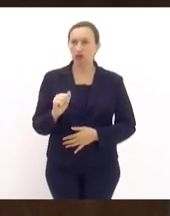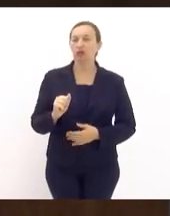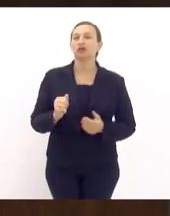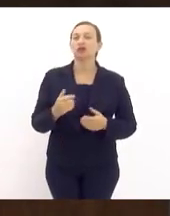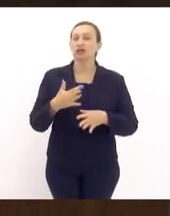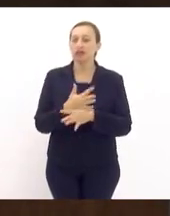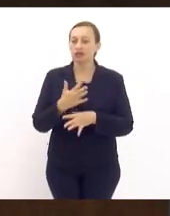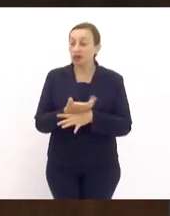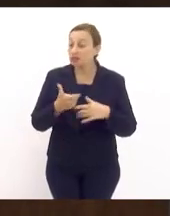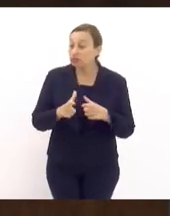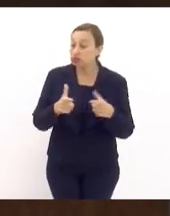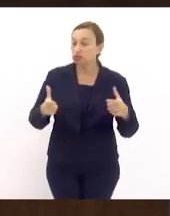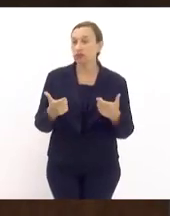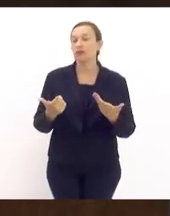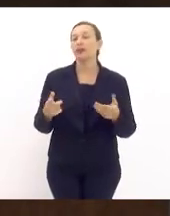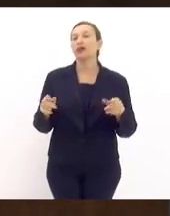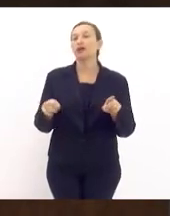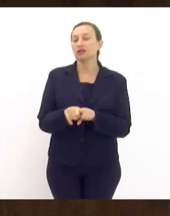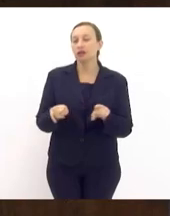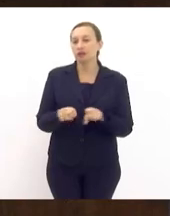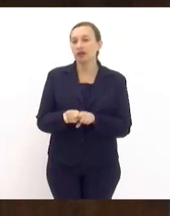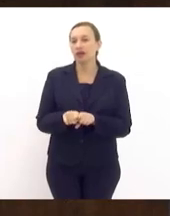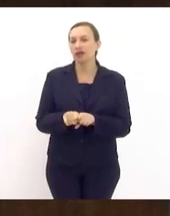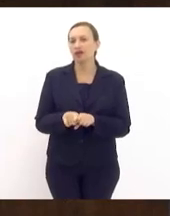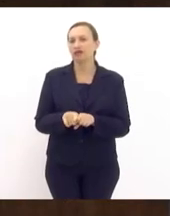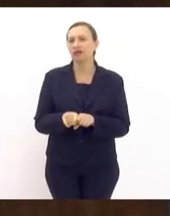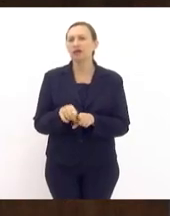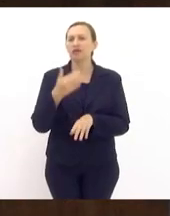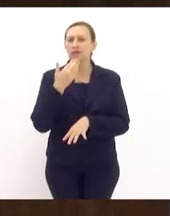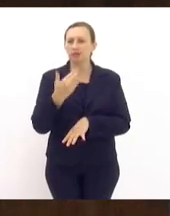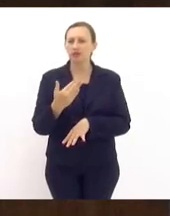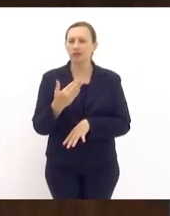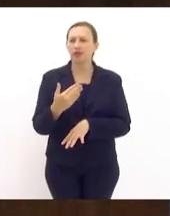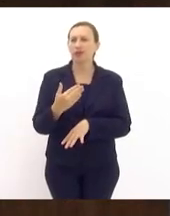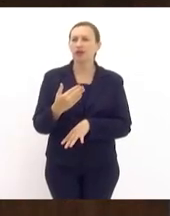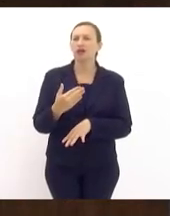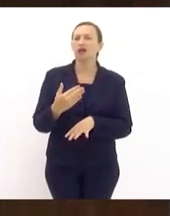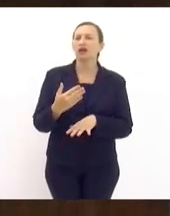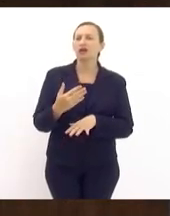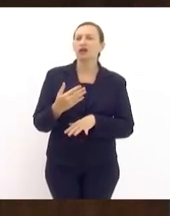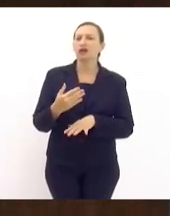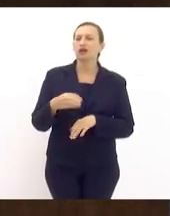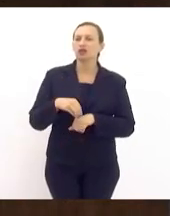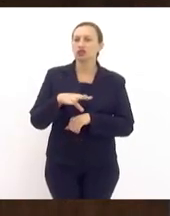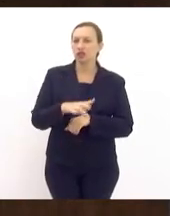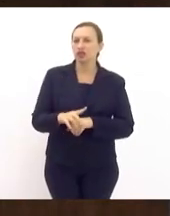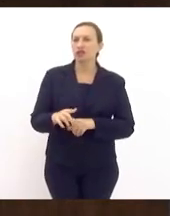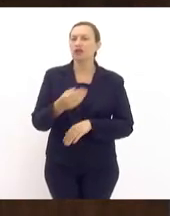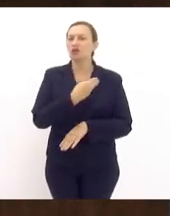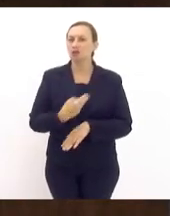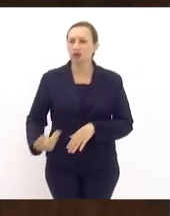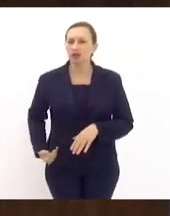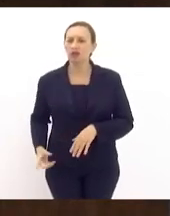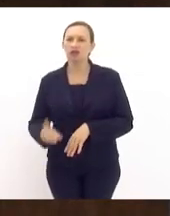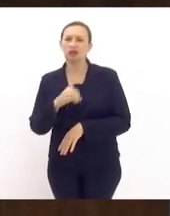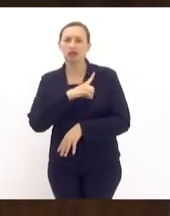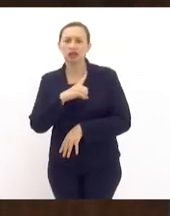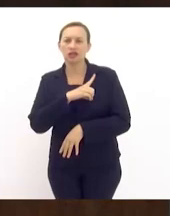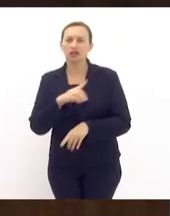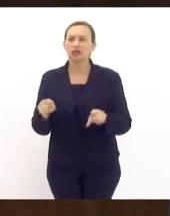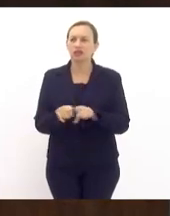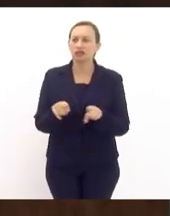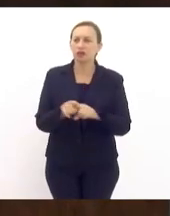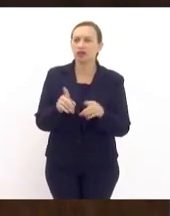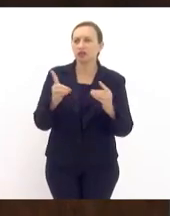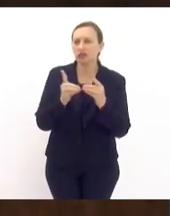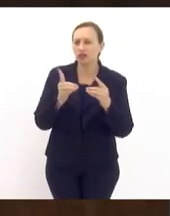eu protocolei também uma indicação ao governador para implementar uma delegacia também de atendimento à